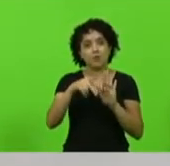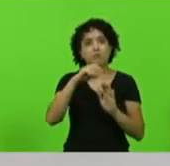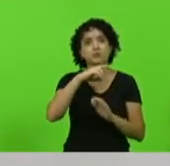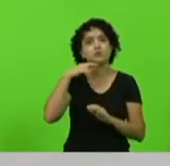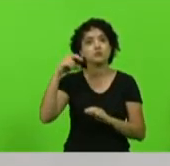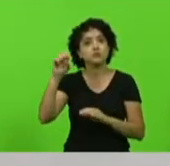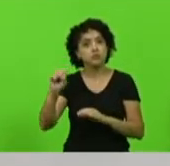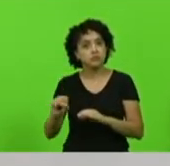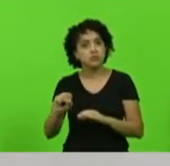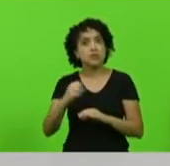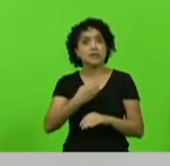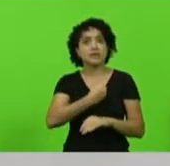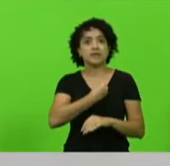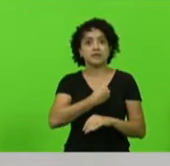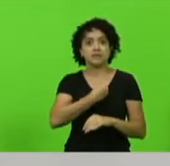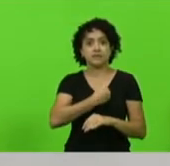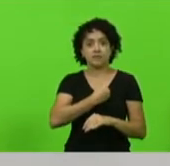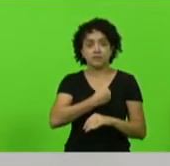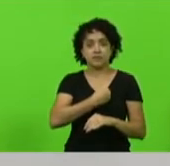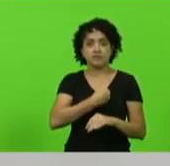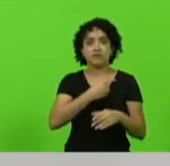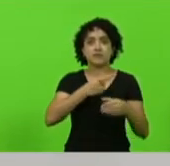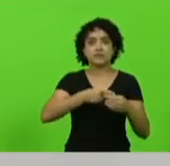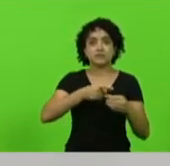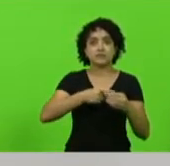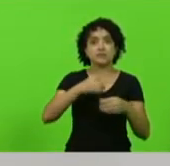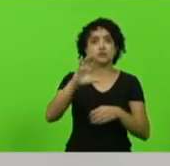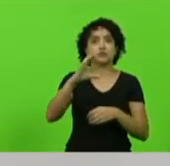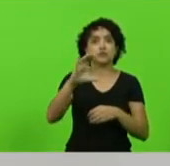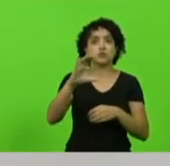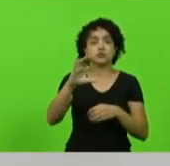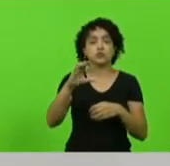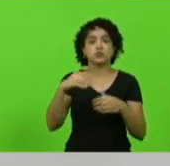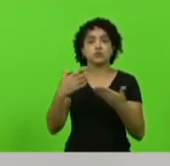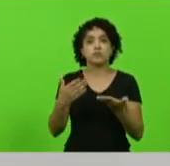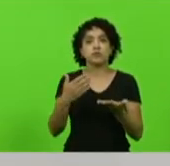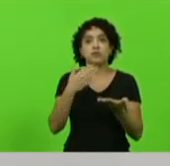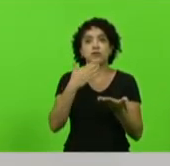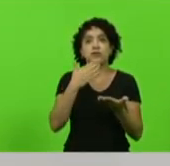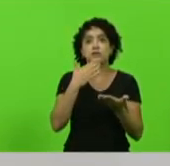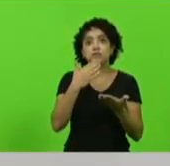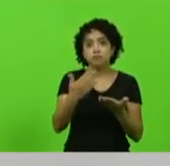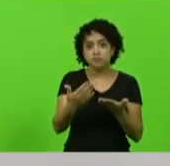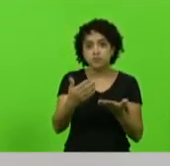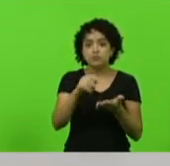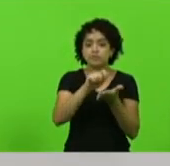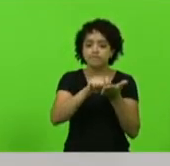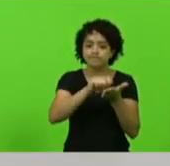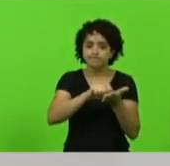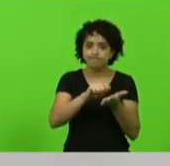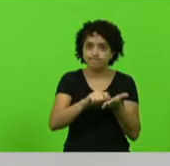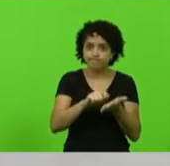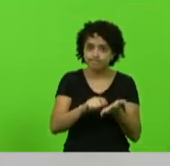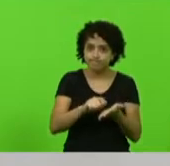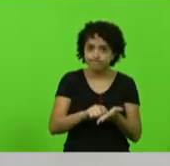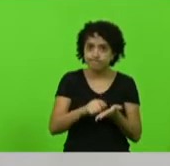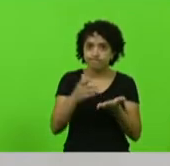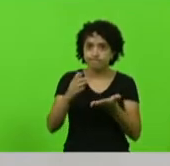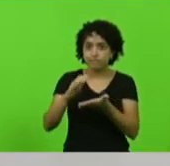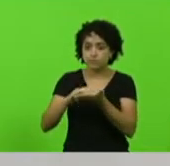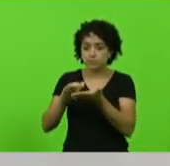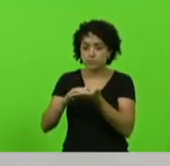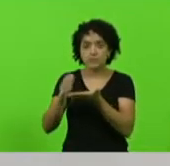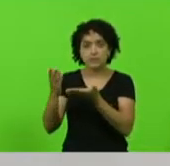em Curitiba, com alto conhecimento, nós pedimos, por escrito, para o secretário André Mota, para que